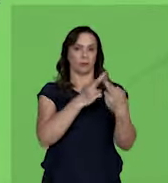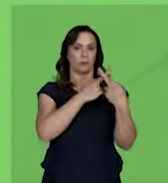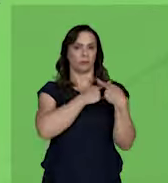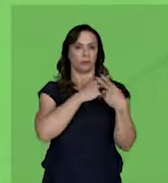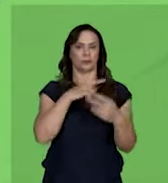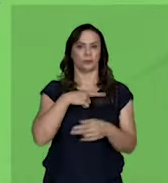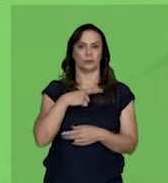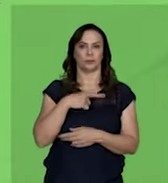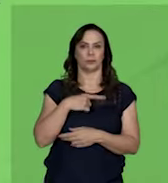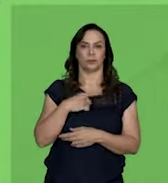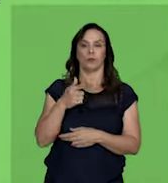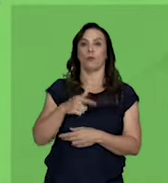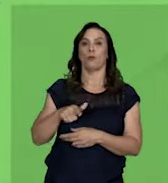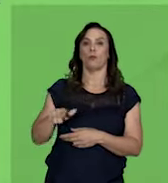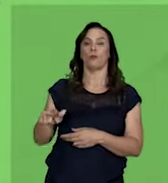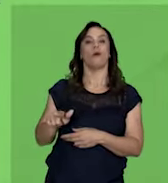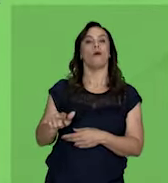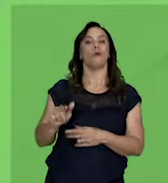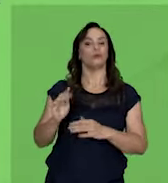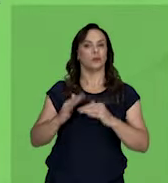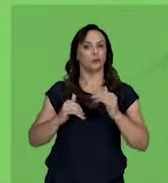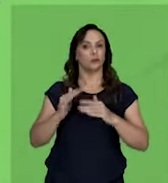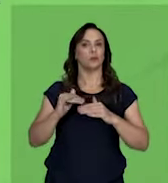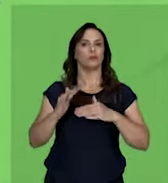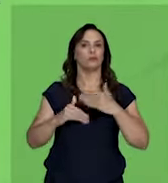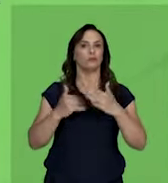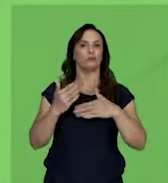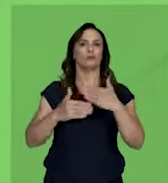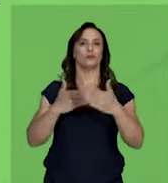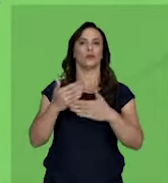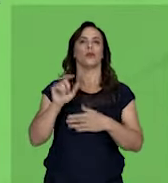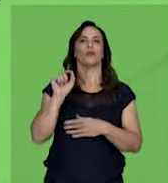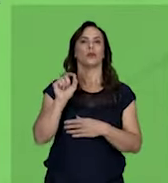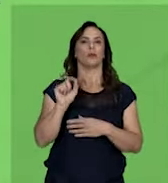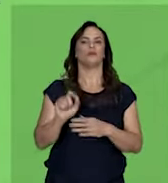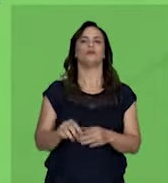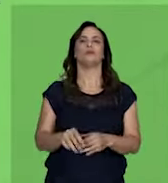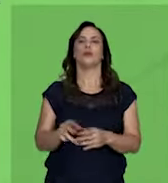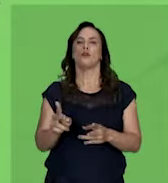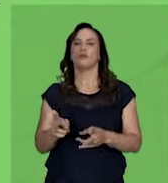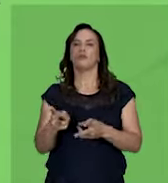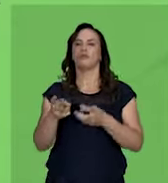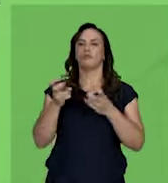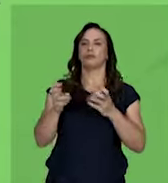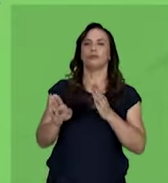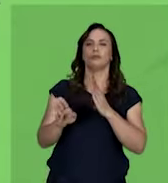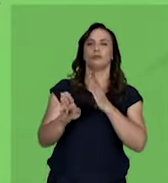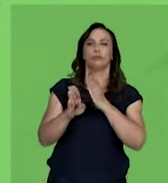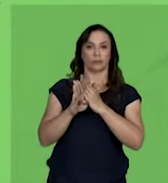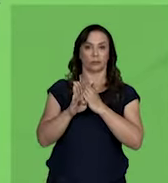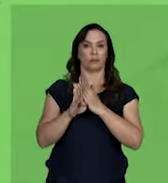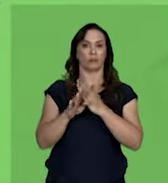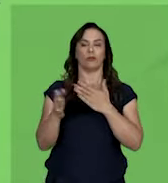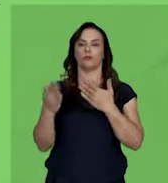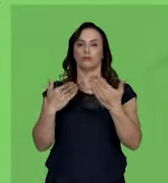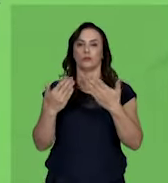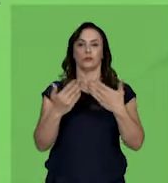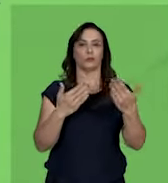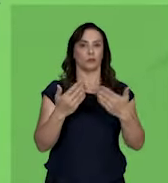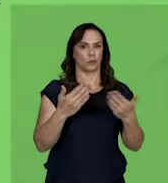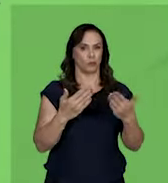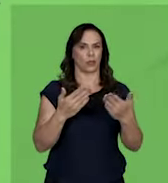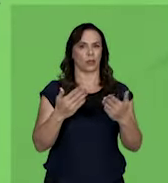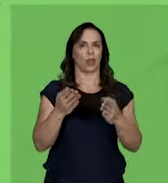foco é identificar, analisar e discutir vulnerabilidades vinculadas às vivências e